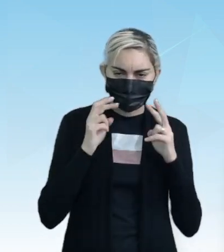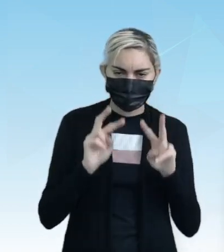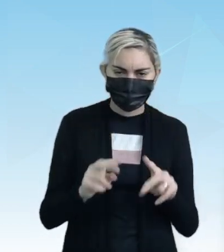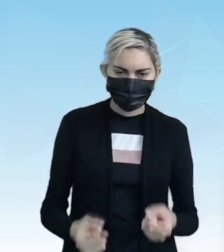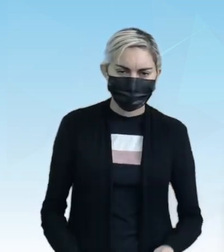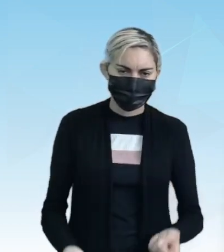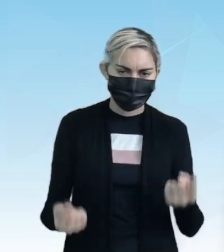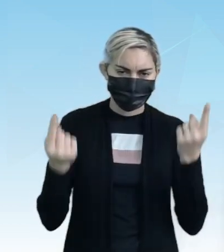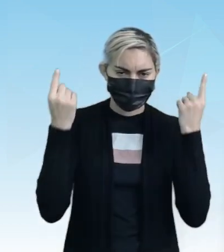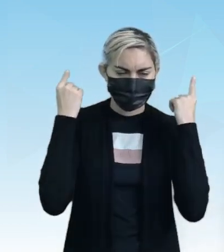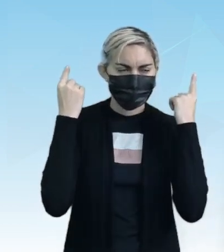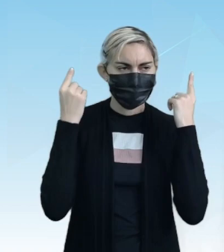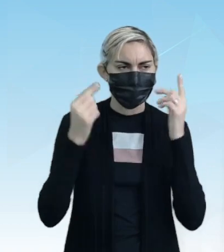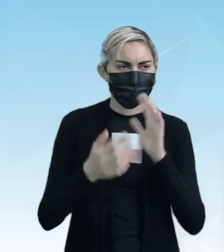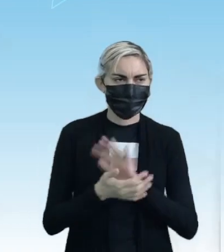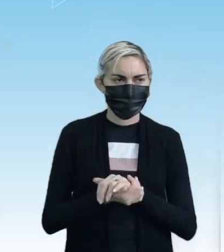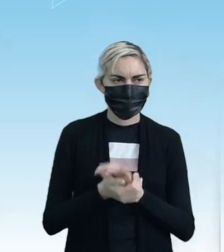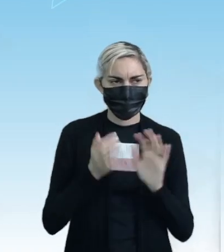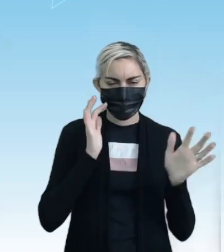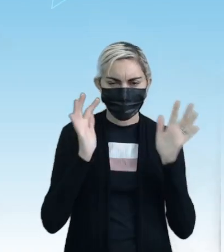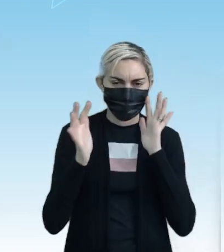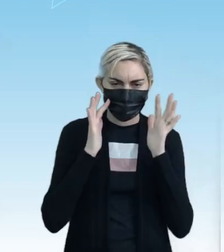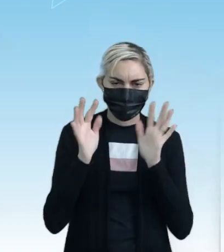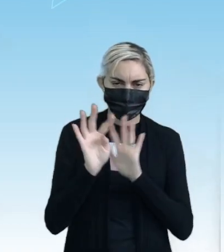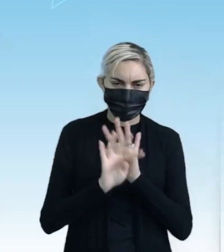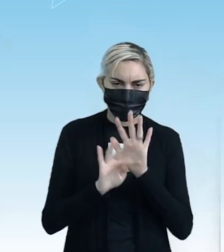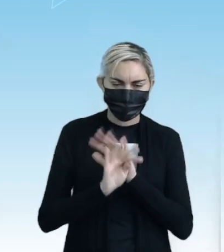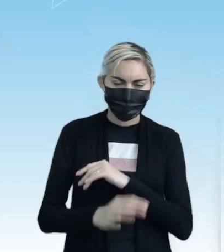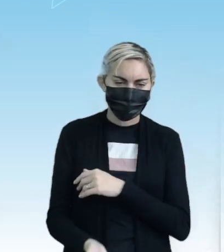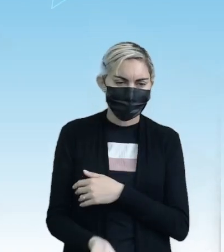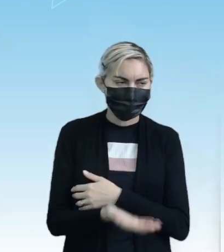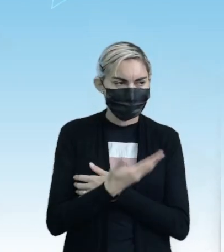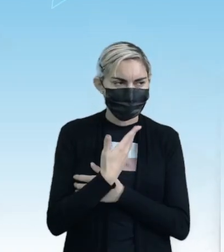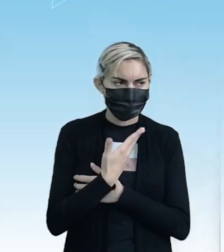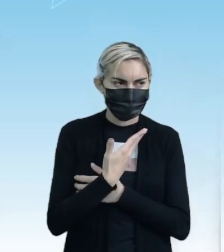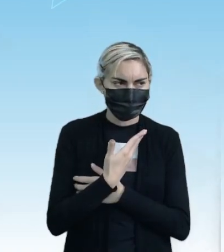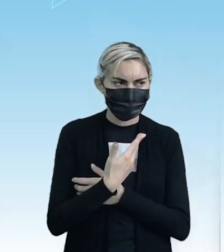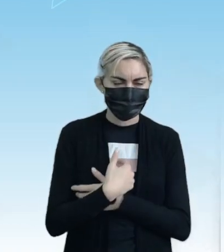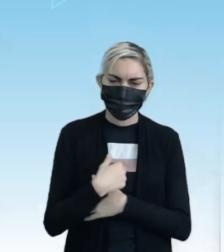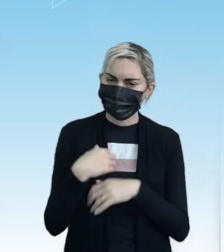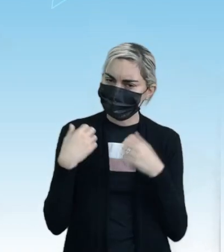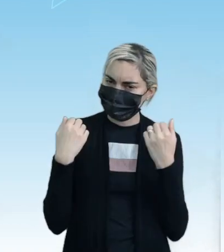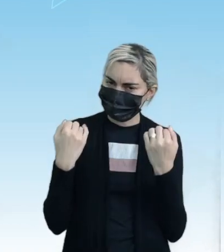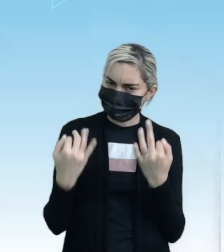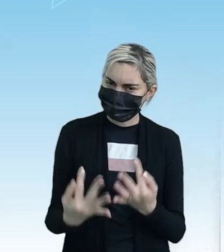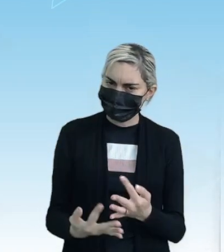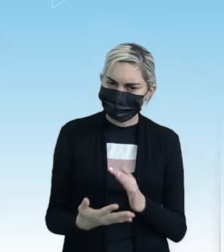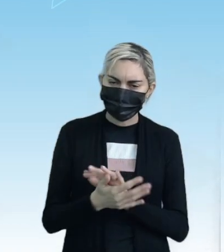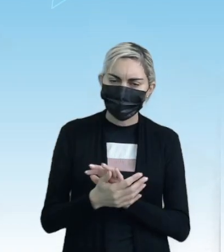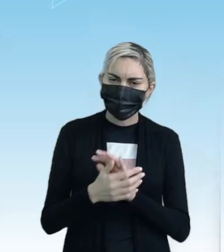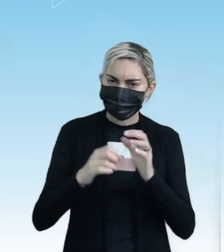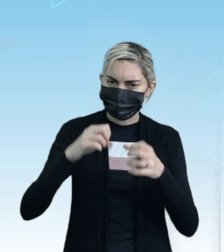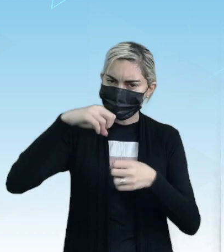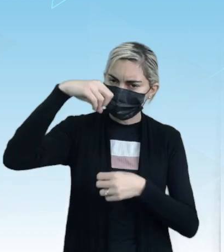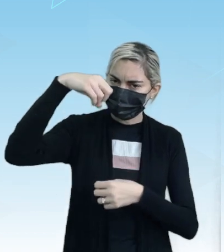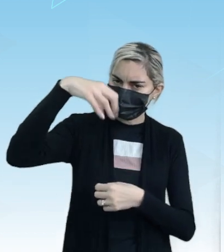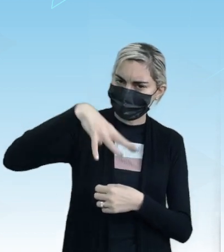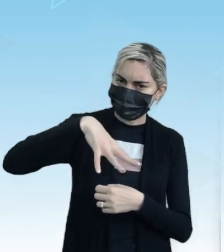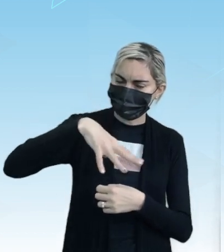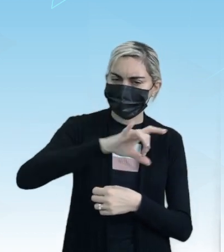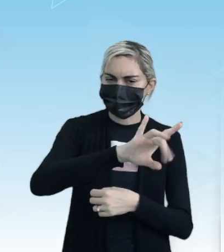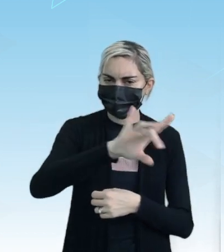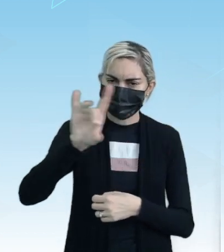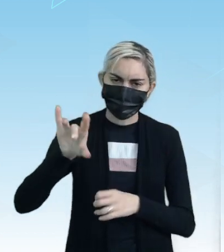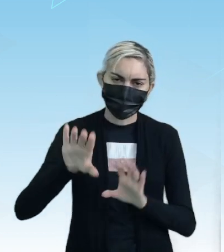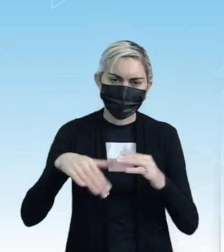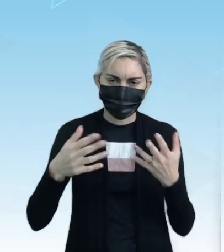aqui, reflitam sobre esse texto que nós temos. Eu vou descrever a cena. Há uma lâmpada e cada